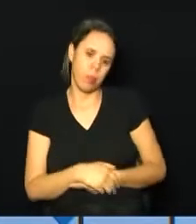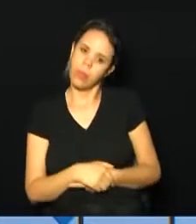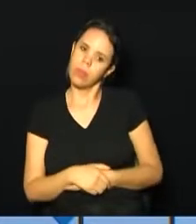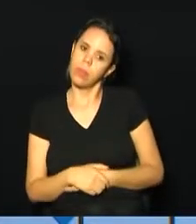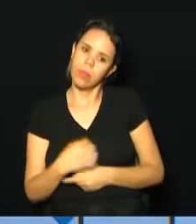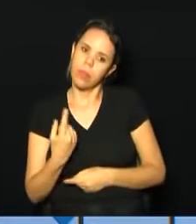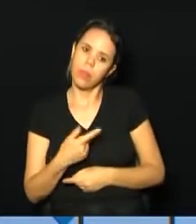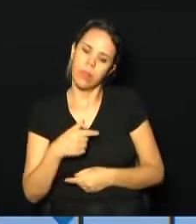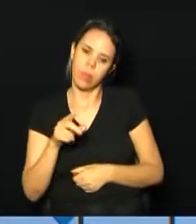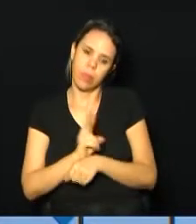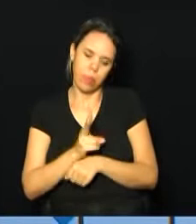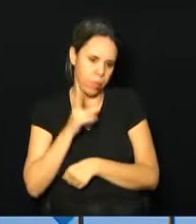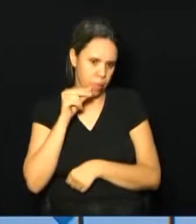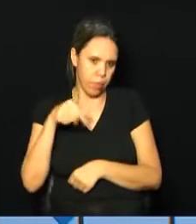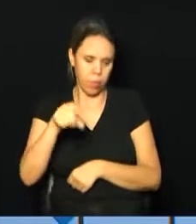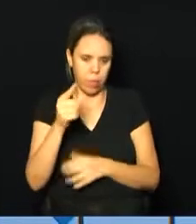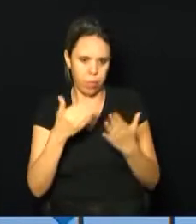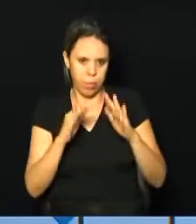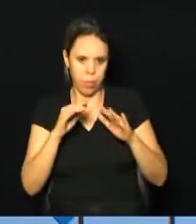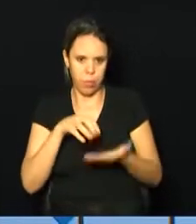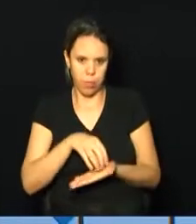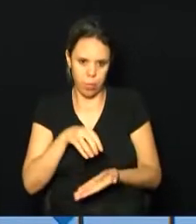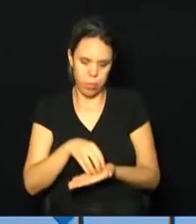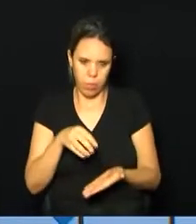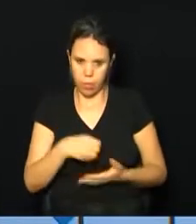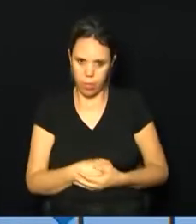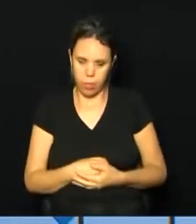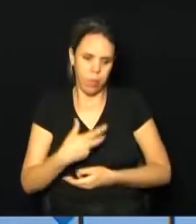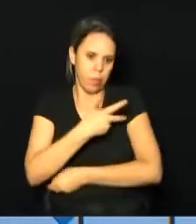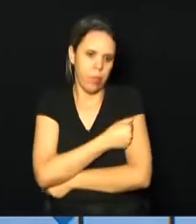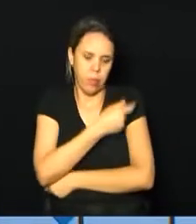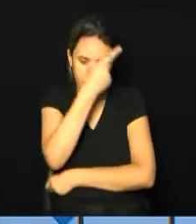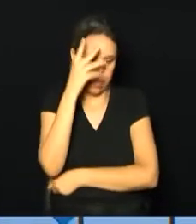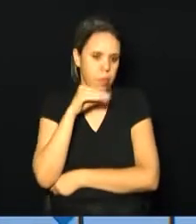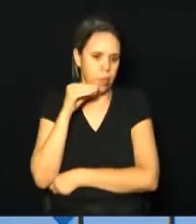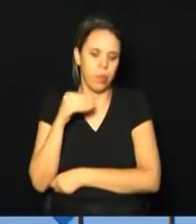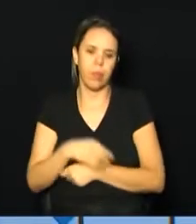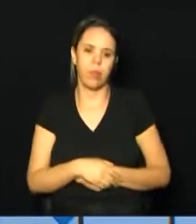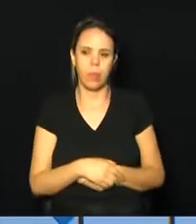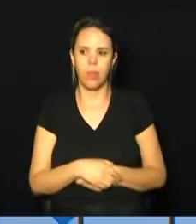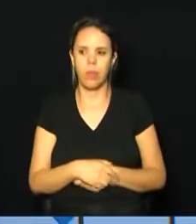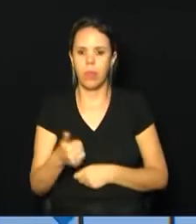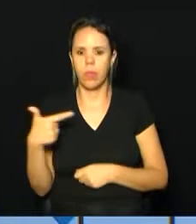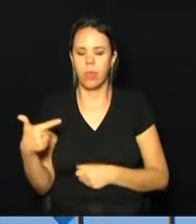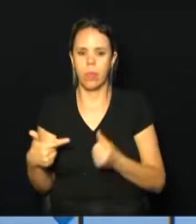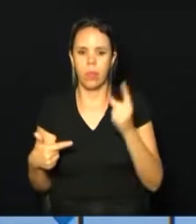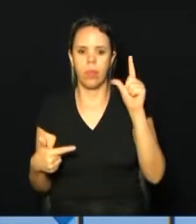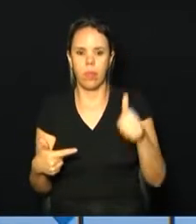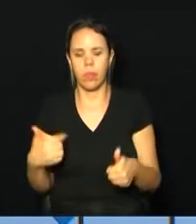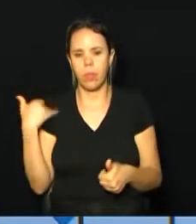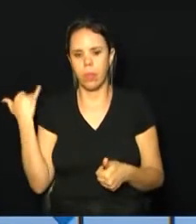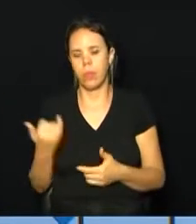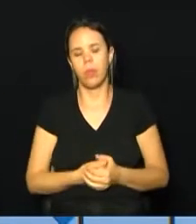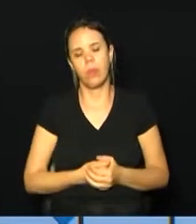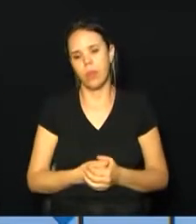que agentes da saúde vão até essas unidades escolares para vacinar os adolescentes, que entre 12 e 17 anos,